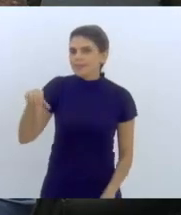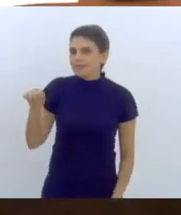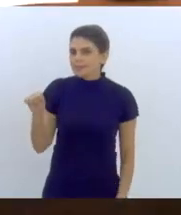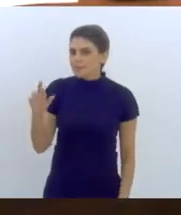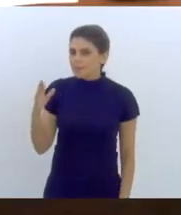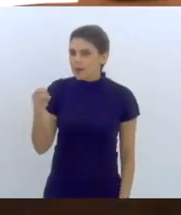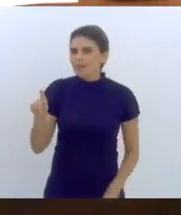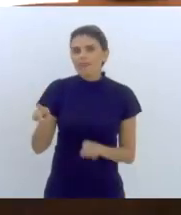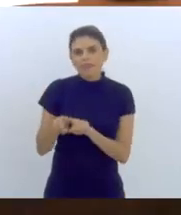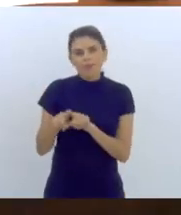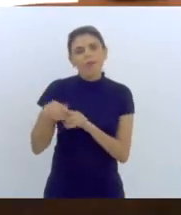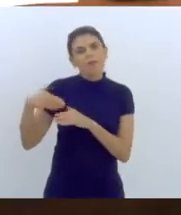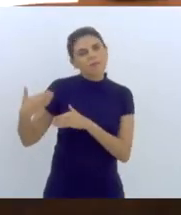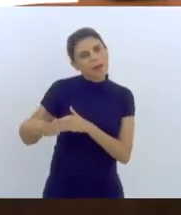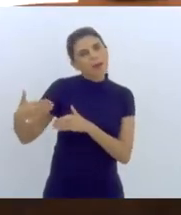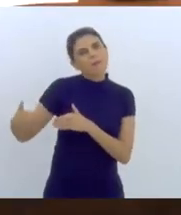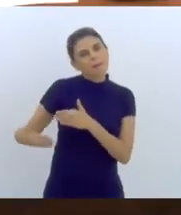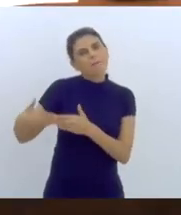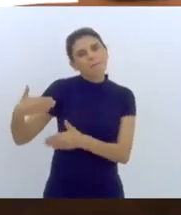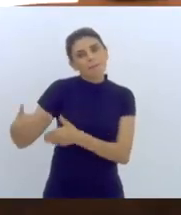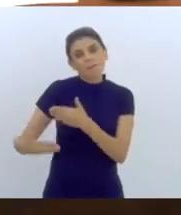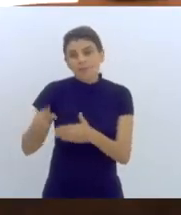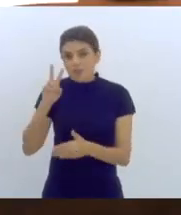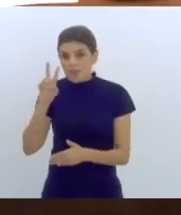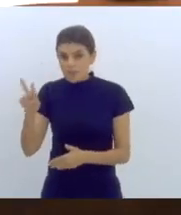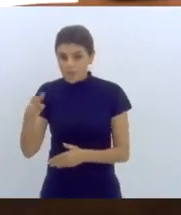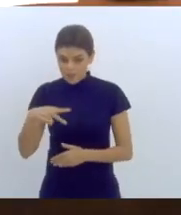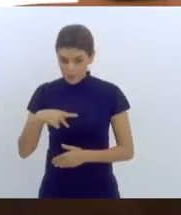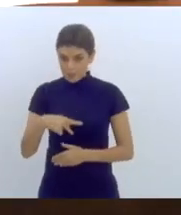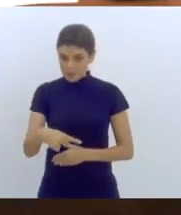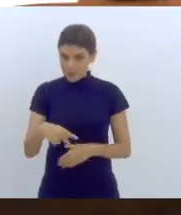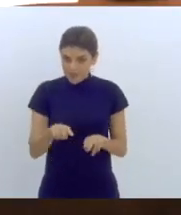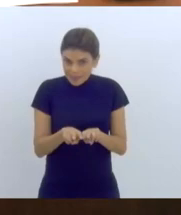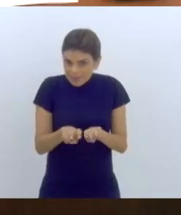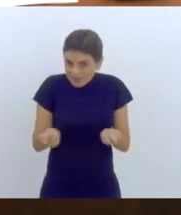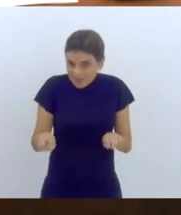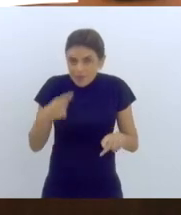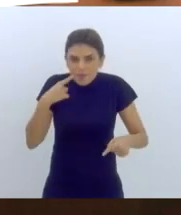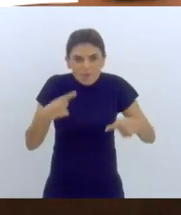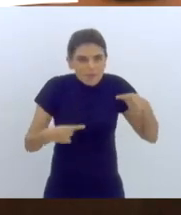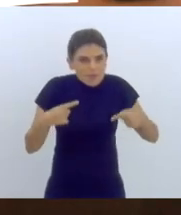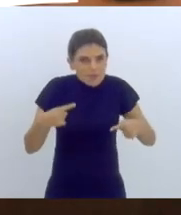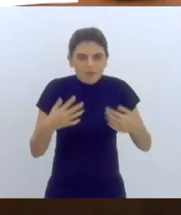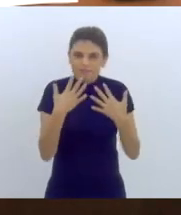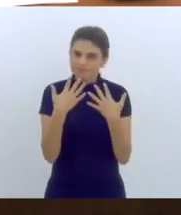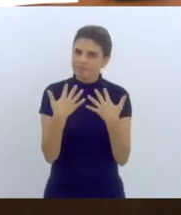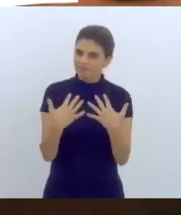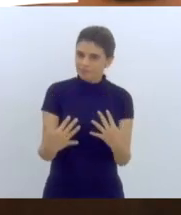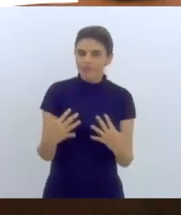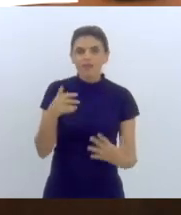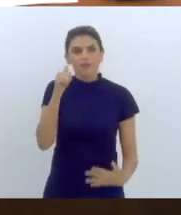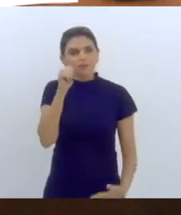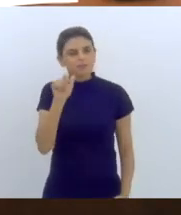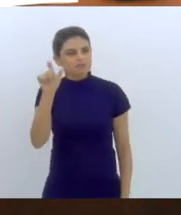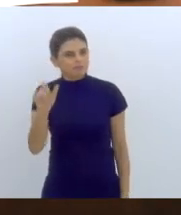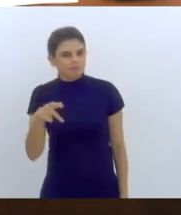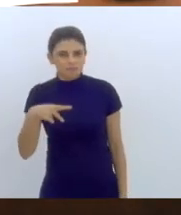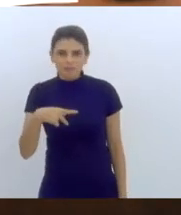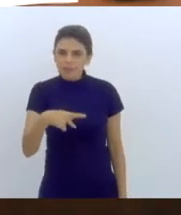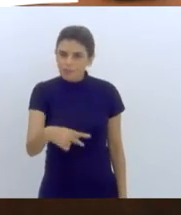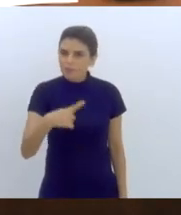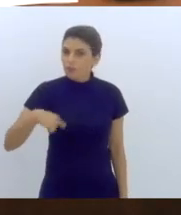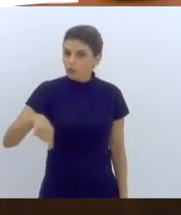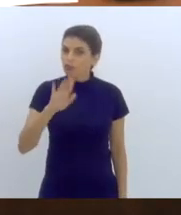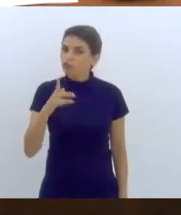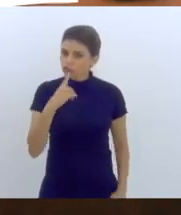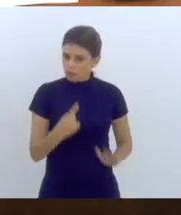e em outros tempos, vê-la na presidência dessa sessão. Presidente Dani Balbi, na verdade, nós